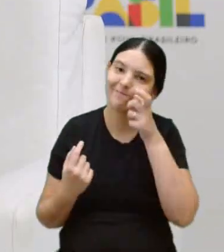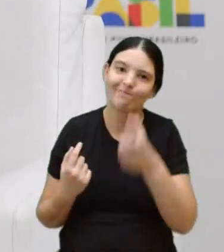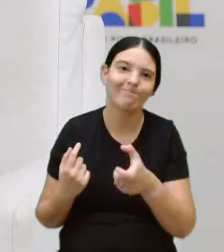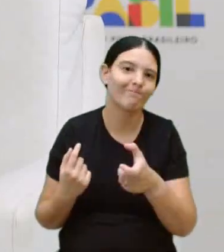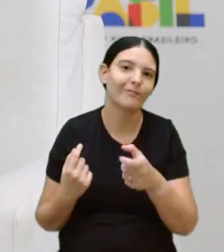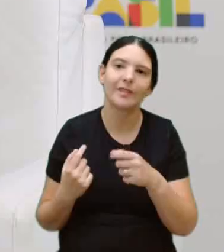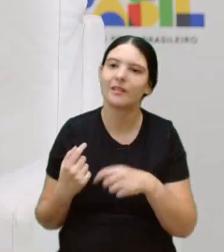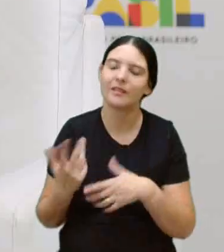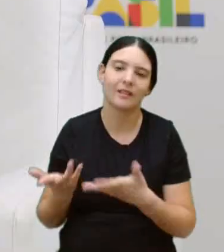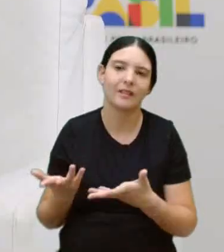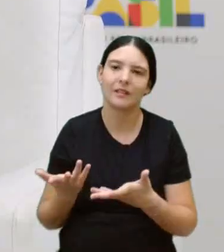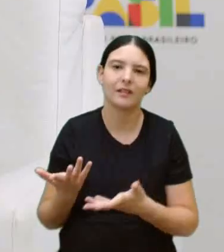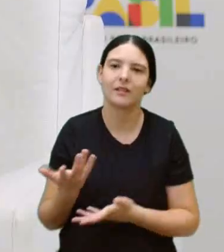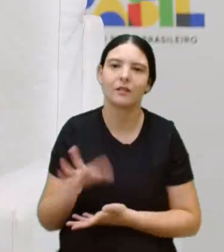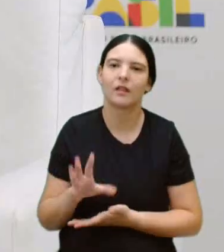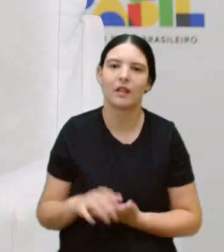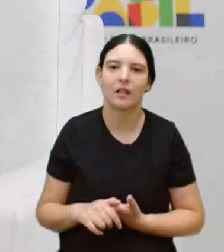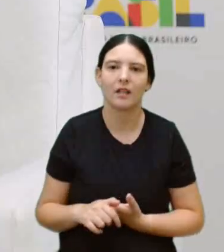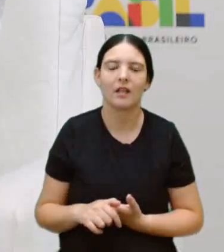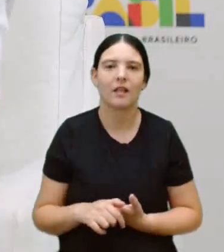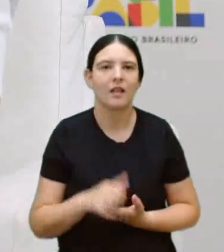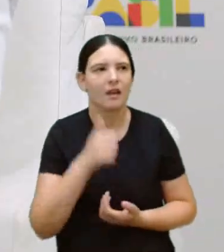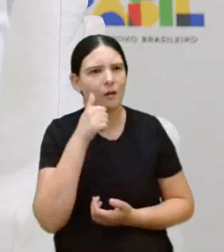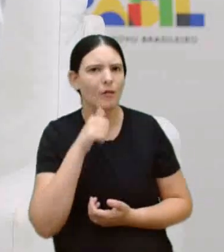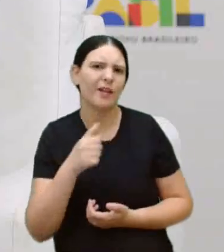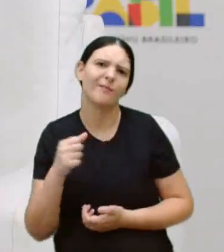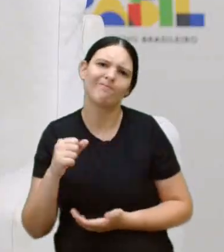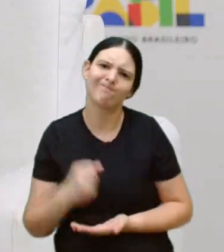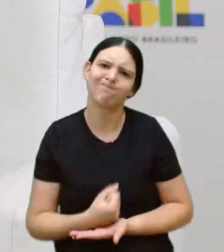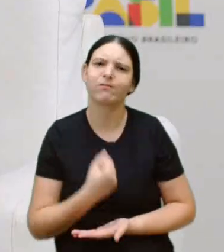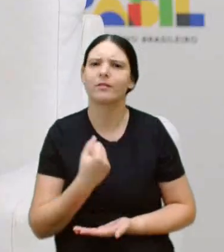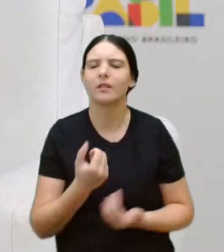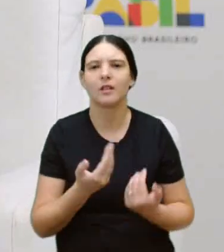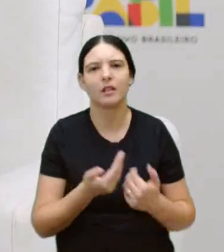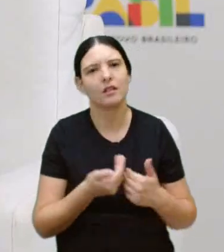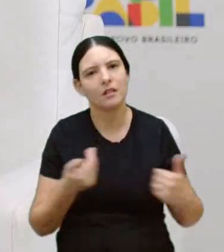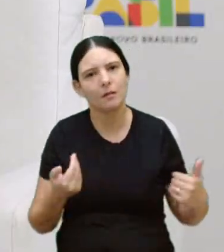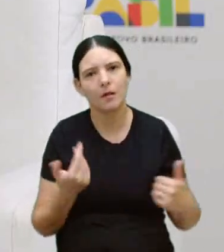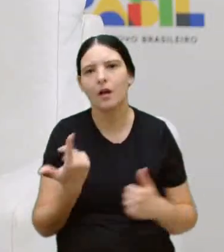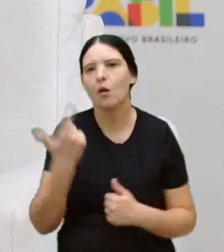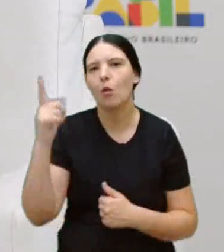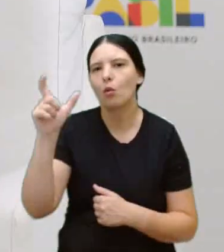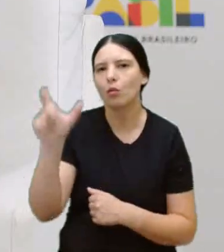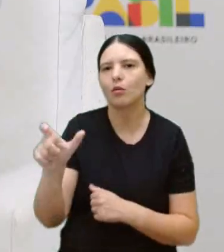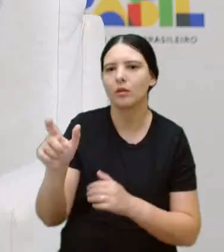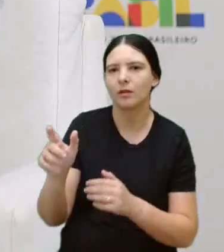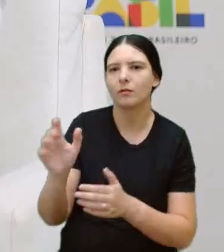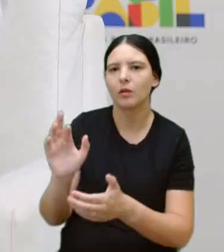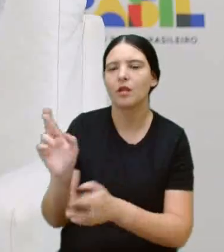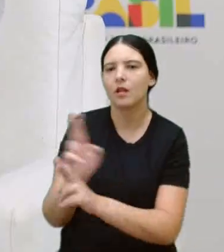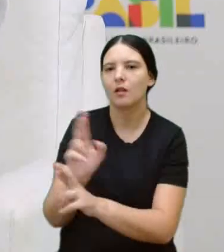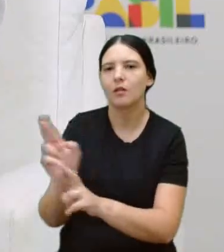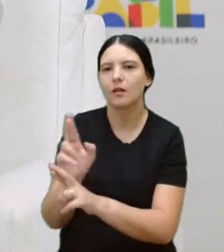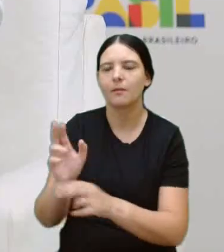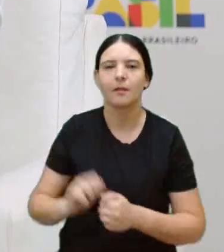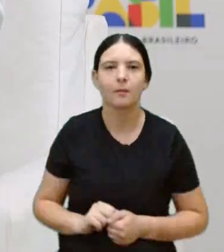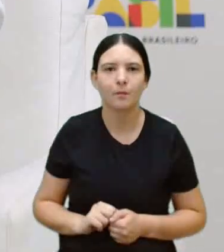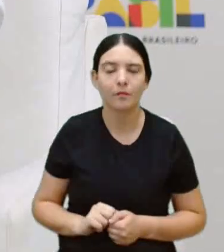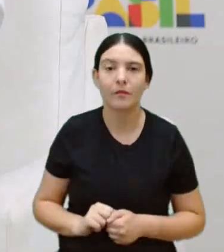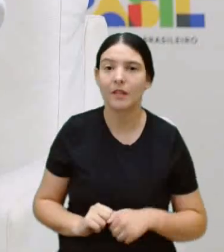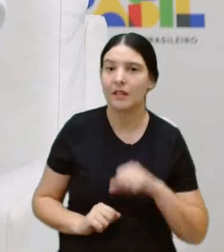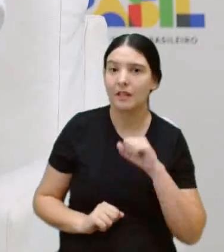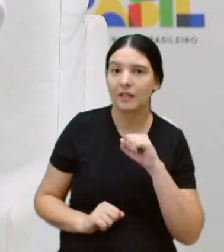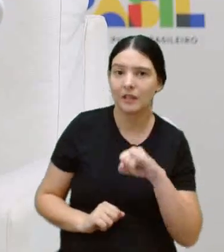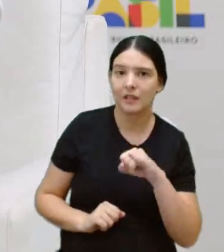investimento. Aquilo frustra ela. Ela se separa e vai para outro relacionamento. Se ele joga para ela uma relação de fraude,